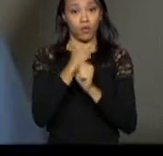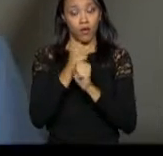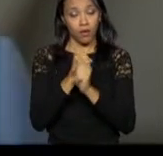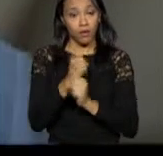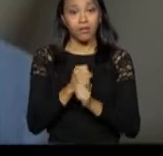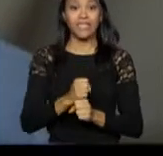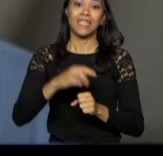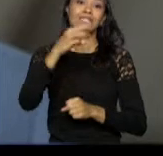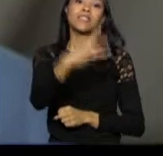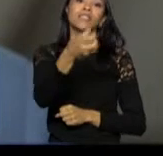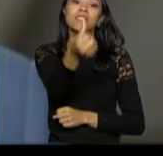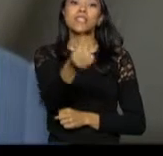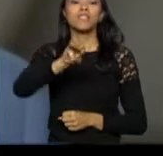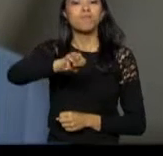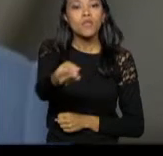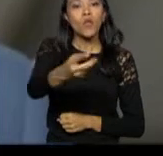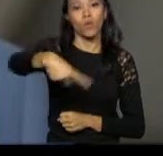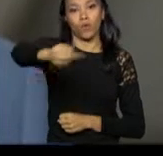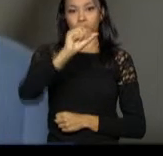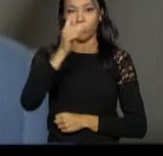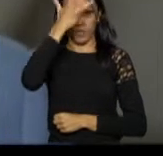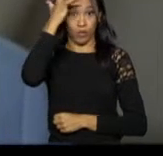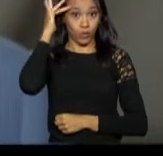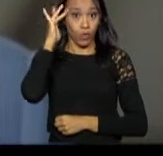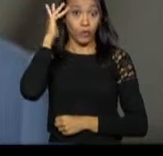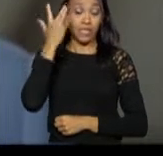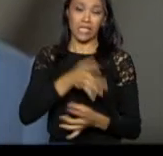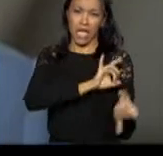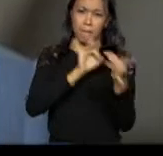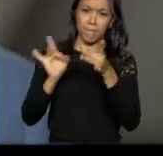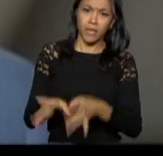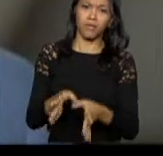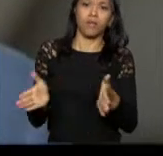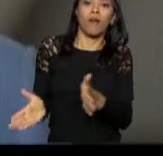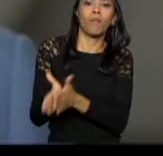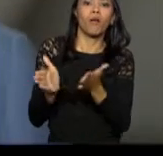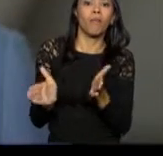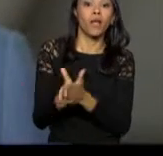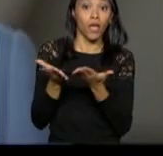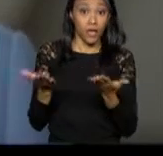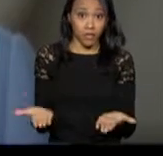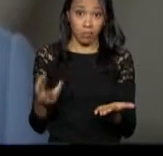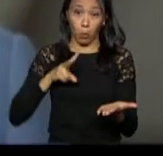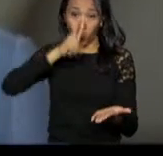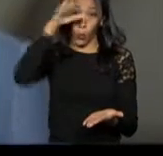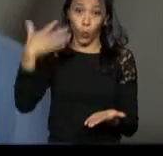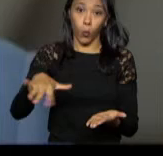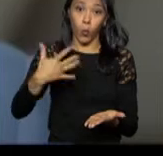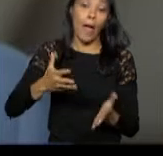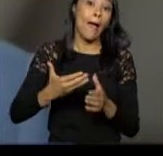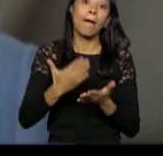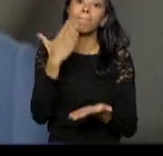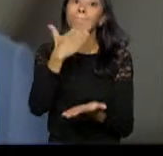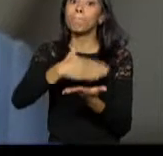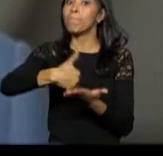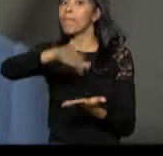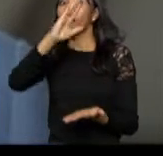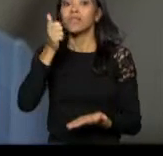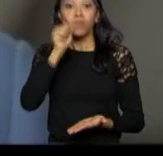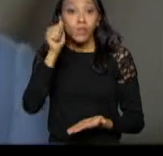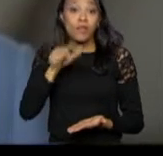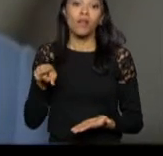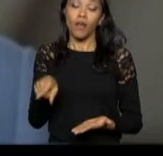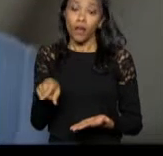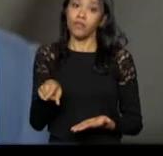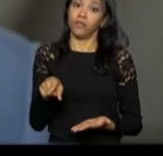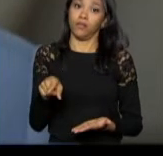das 36 milhões de pessoas que saíram da extrema pobreza, mais da metade são mulheres. Igualmente